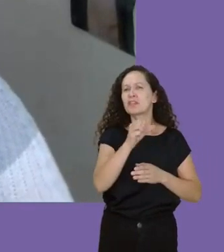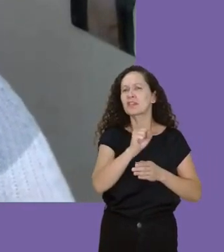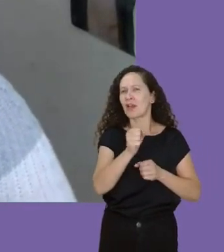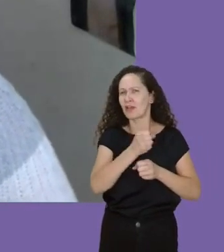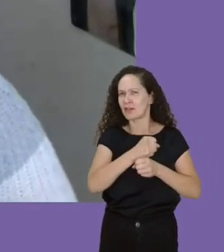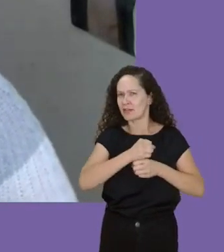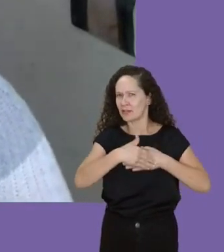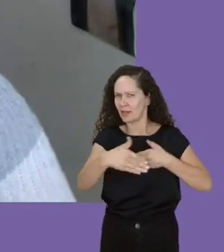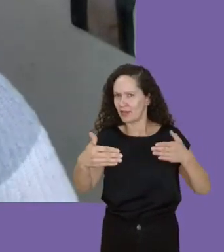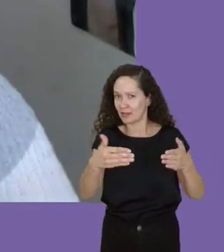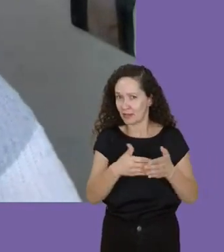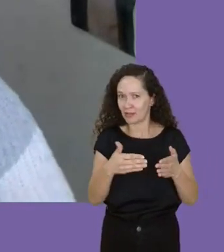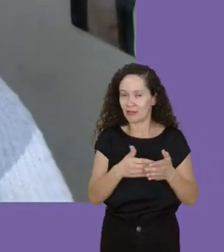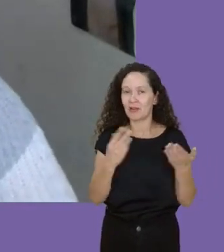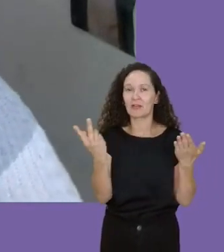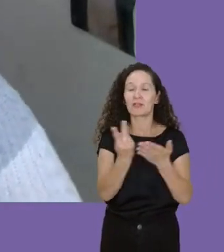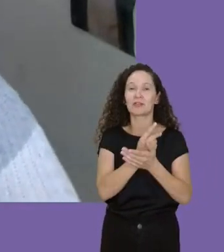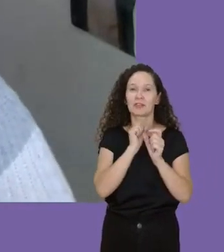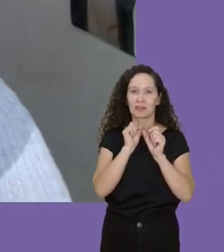com que,